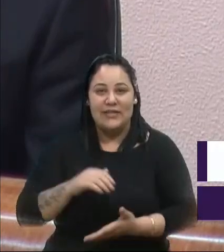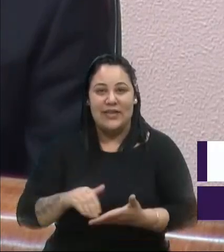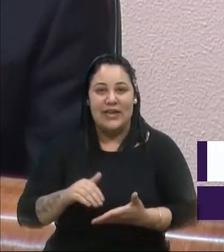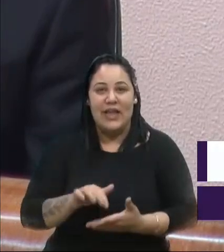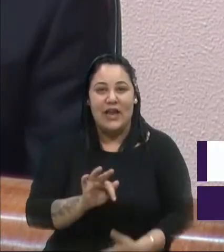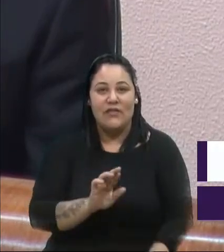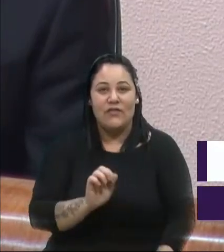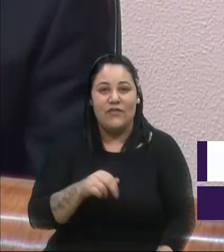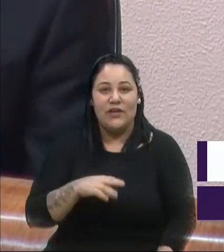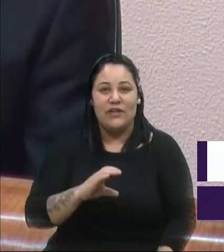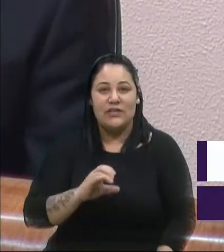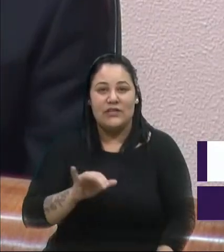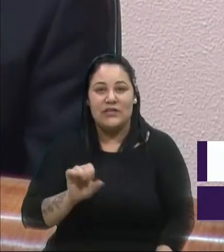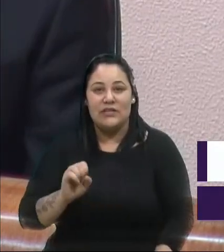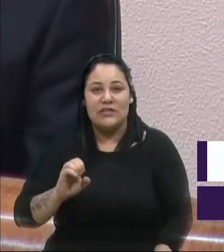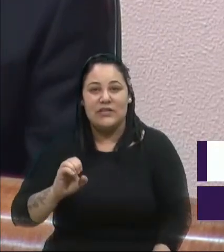Reck,